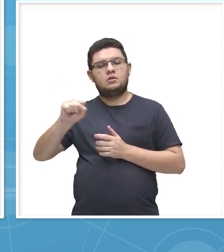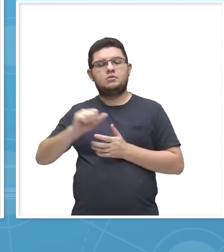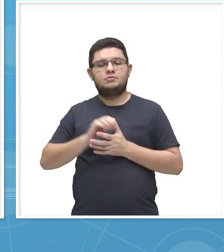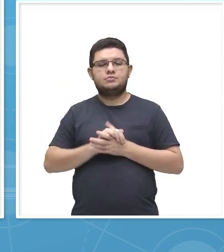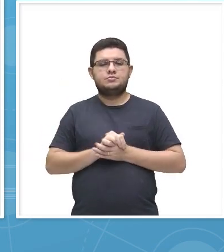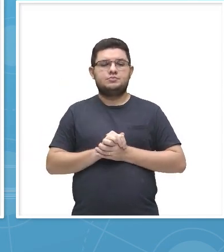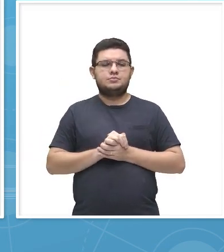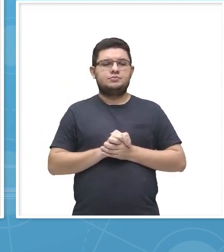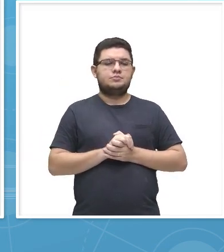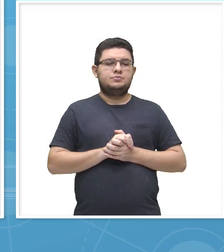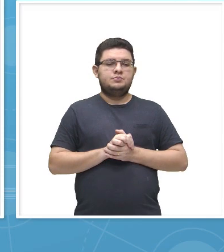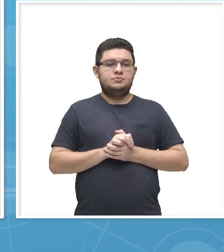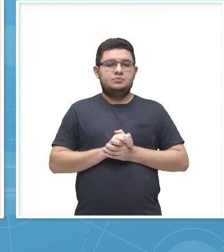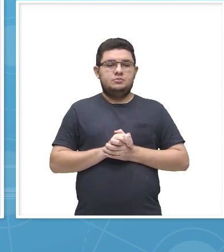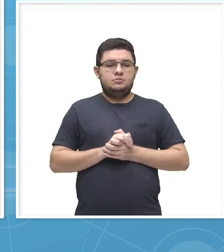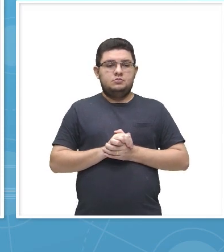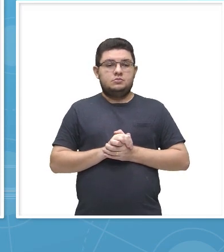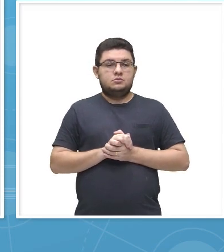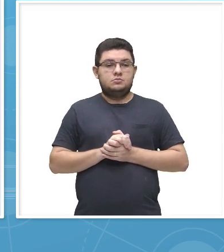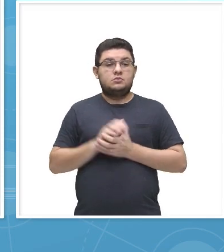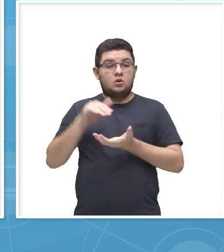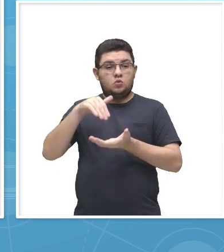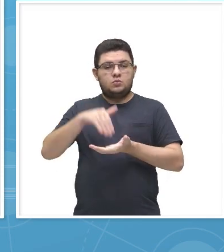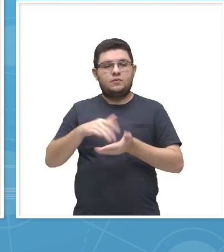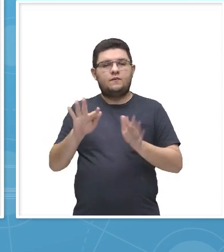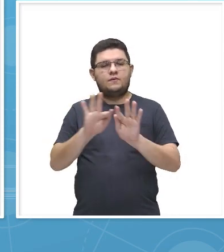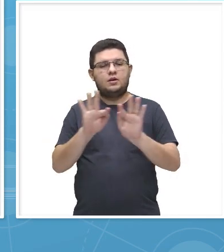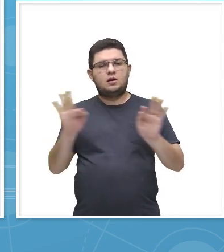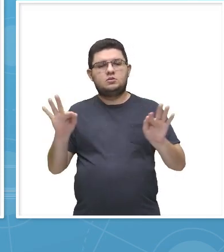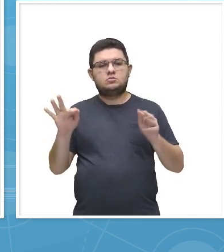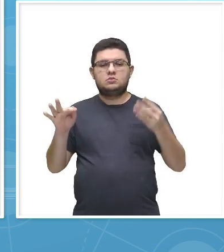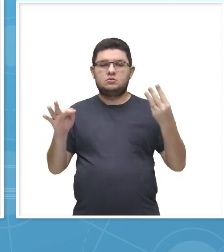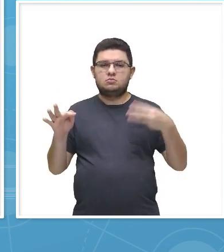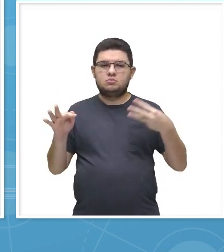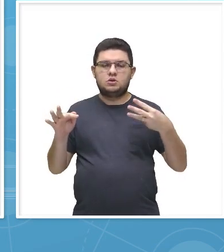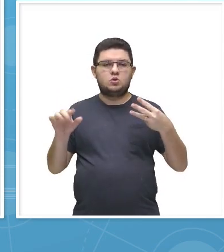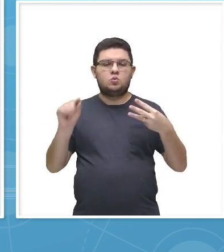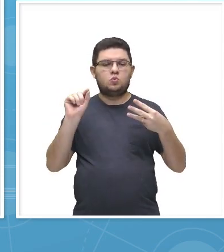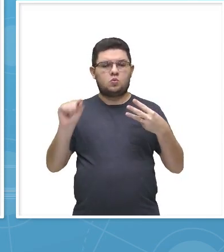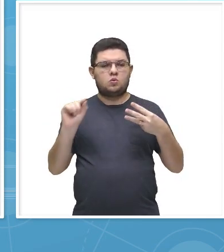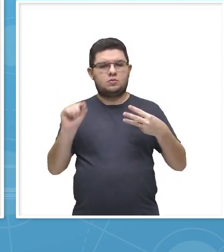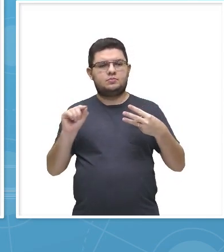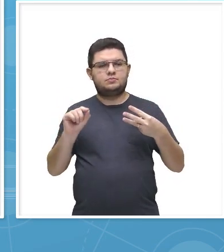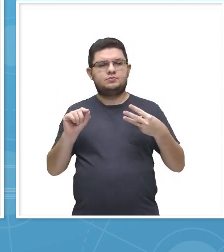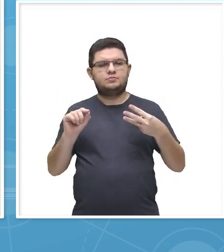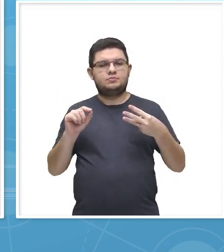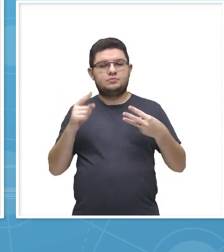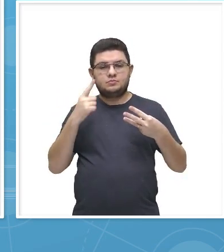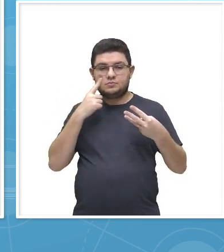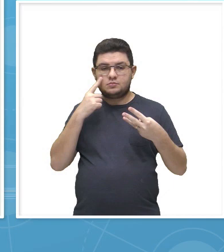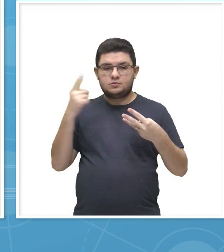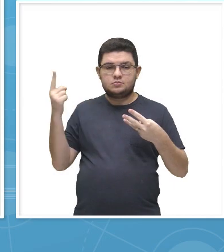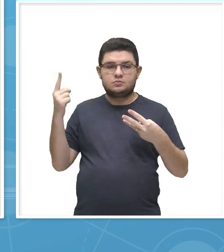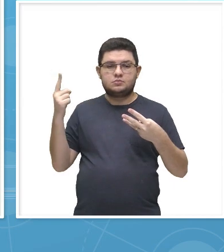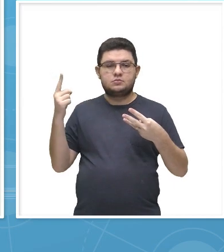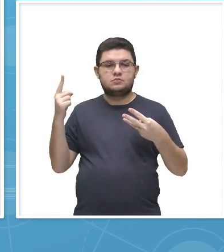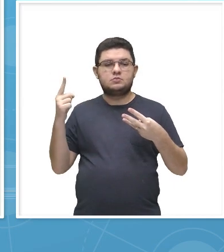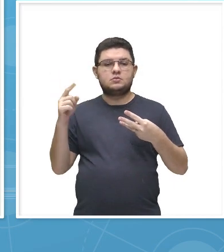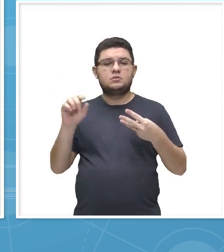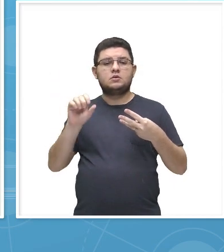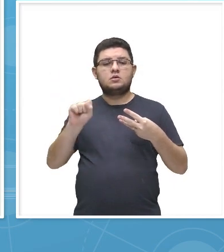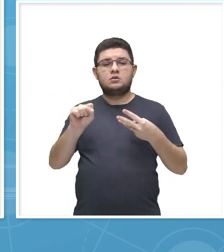analisando a última frase aqui mais Sister minha irmã ainda mornings here in the morning história existem estudos